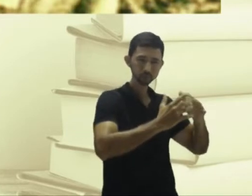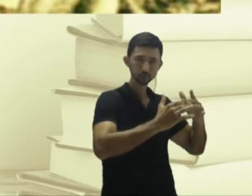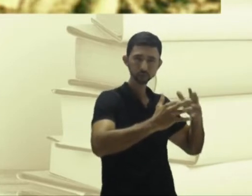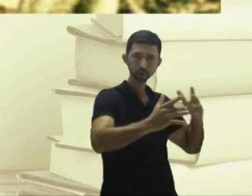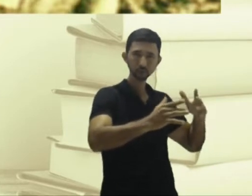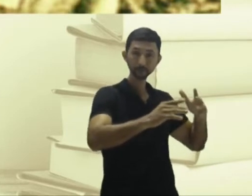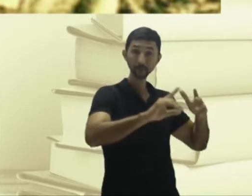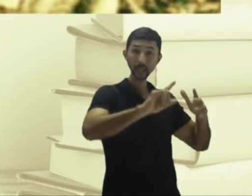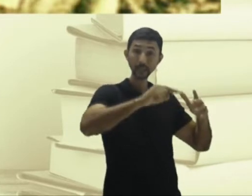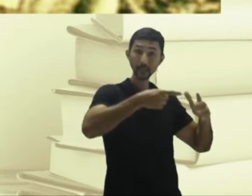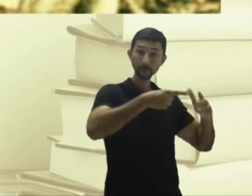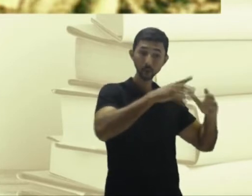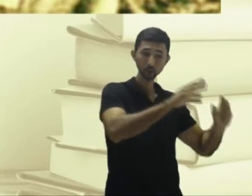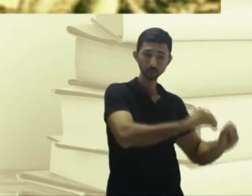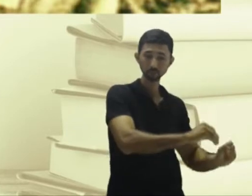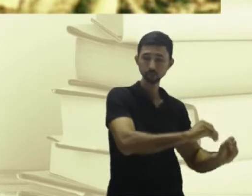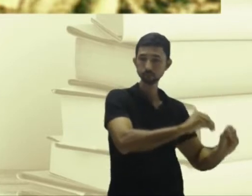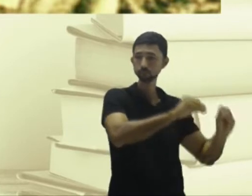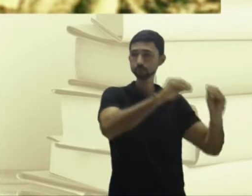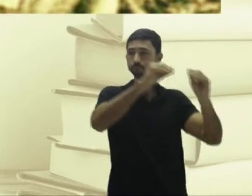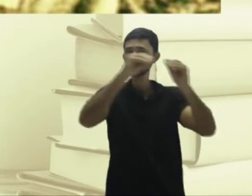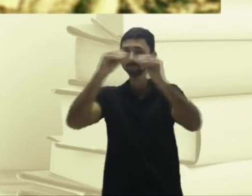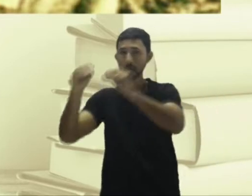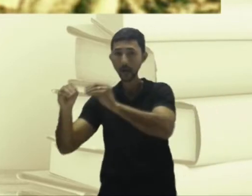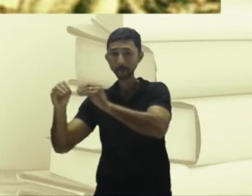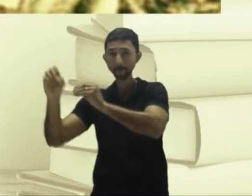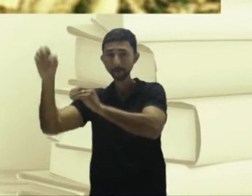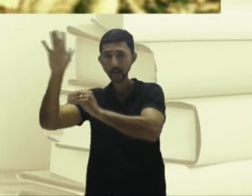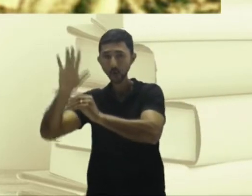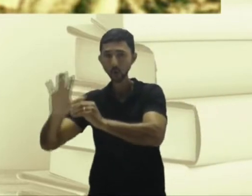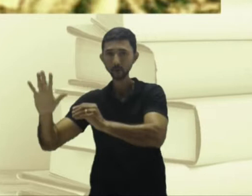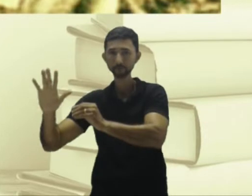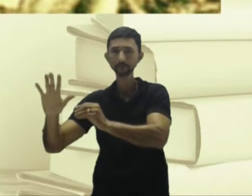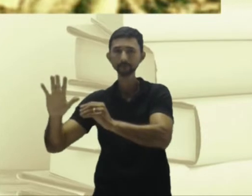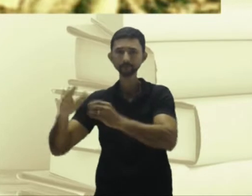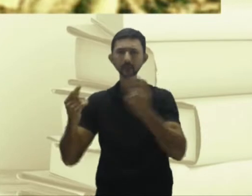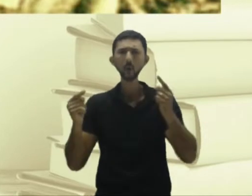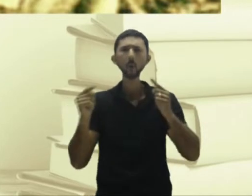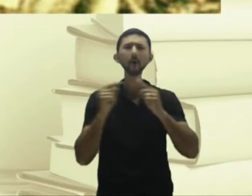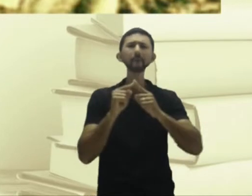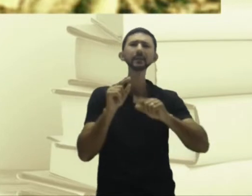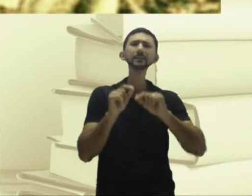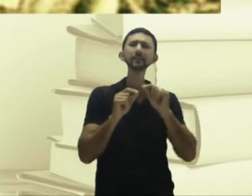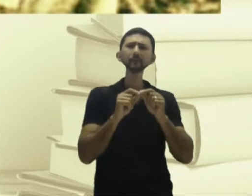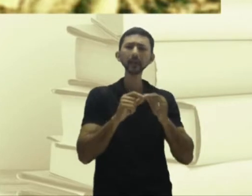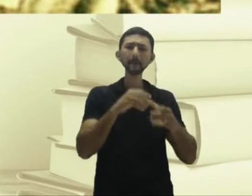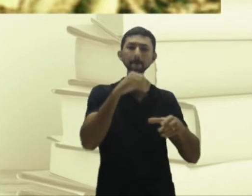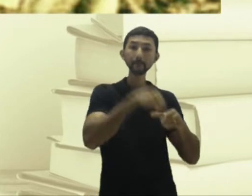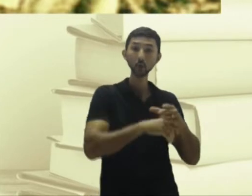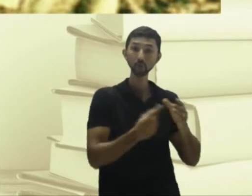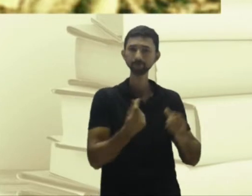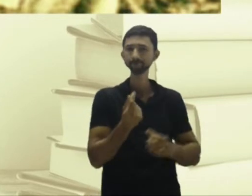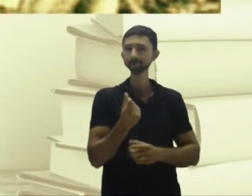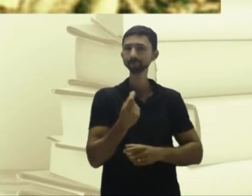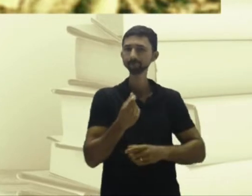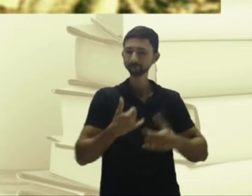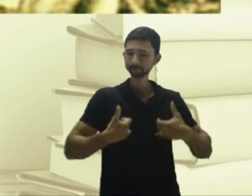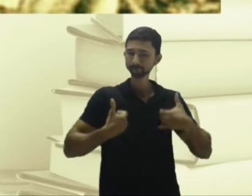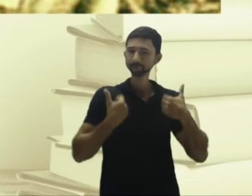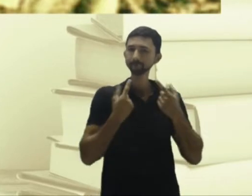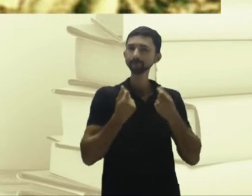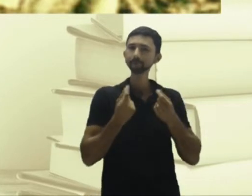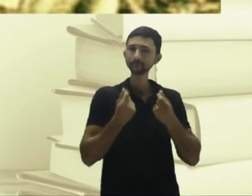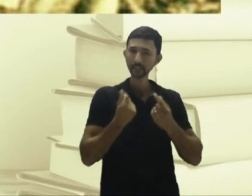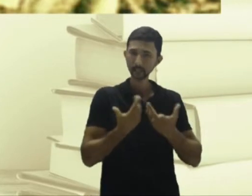para o mercado externo, tá? Na verdade, o objetivo era produzir lucro aqui na colônia